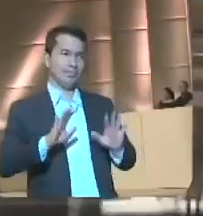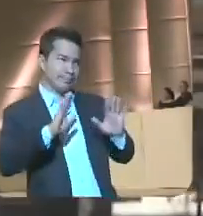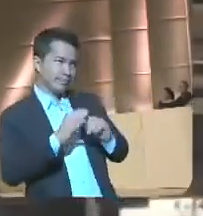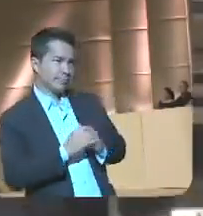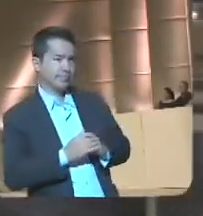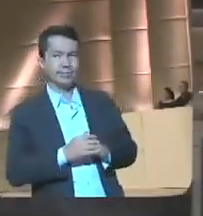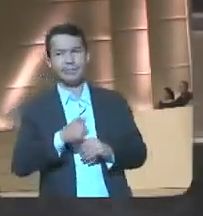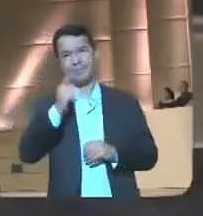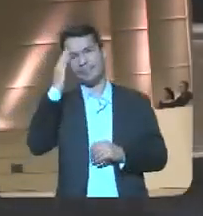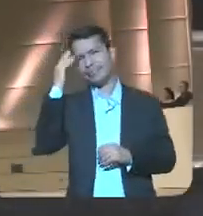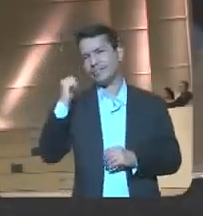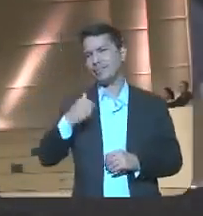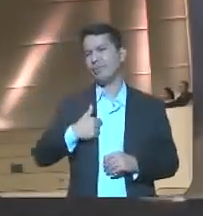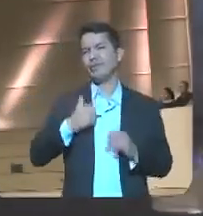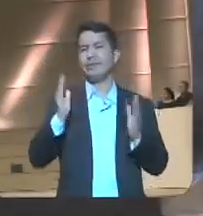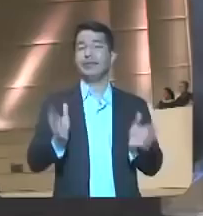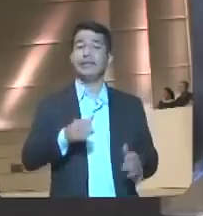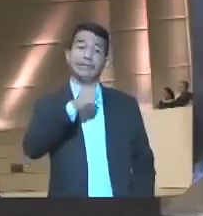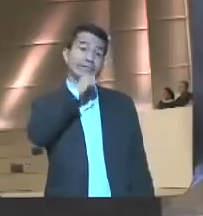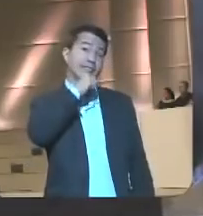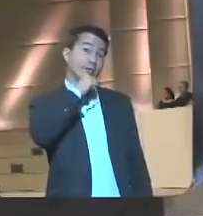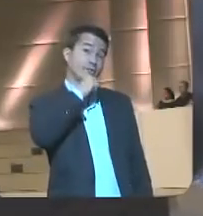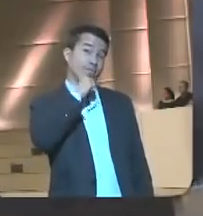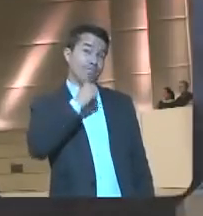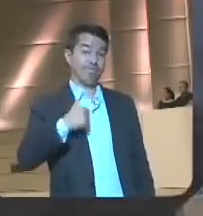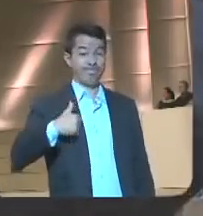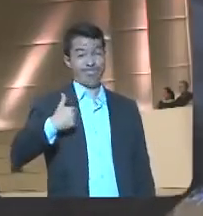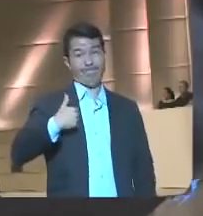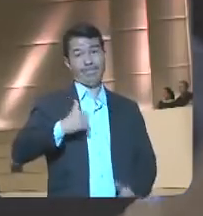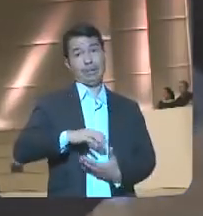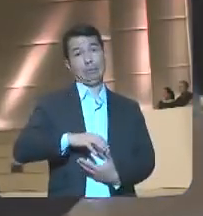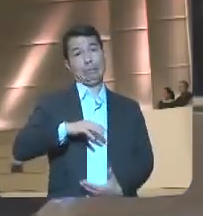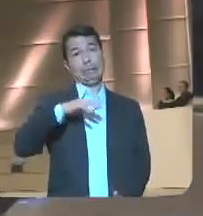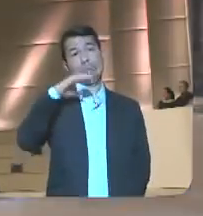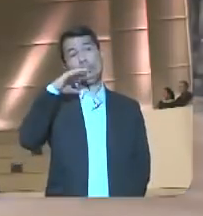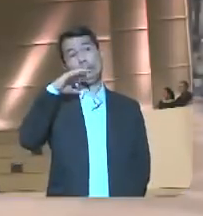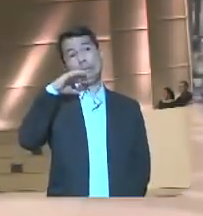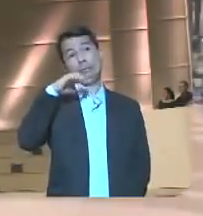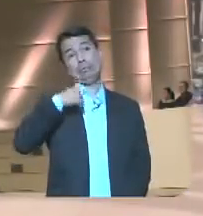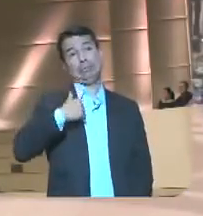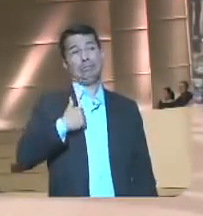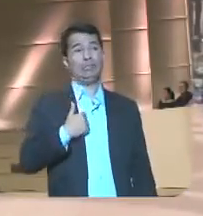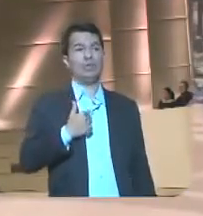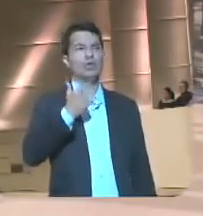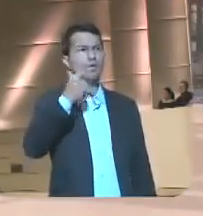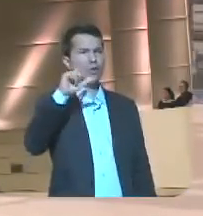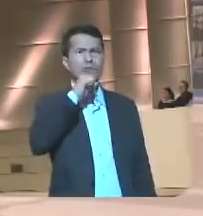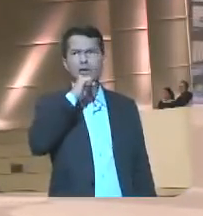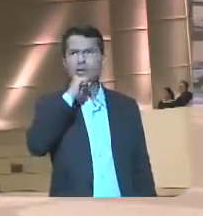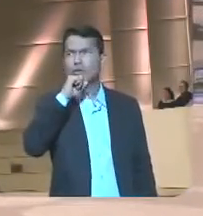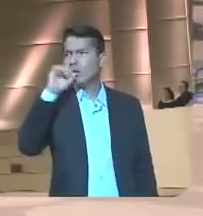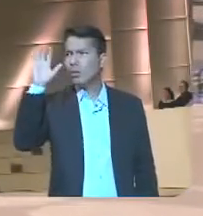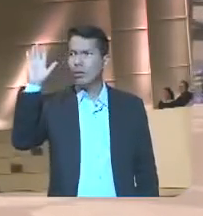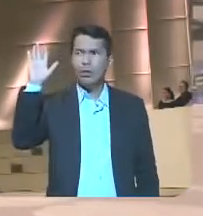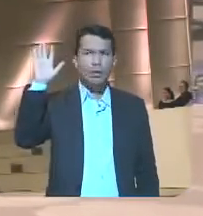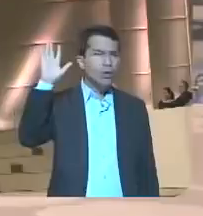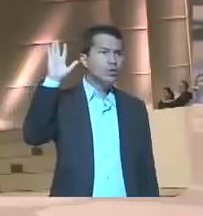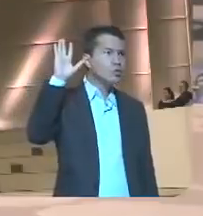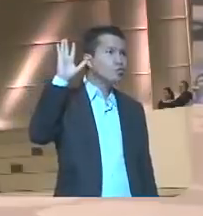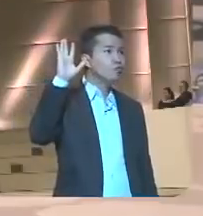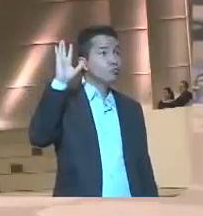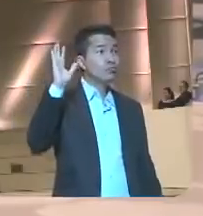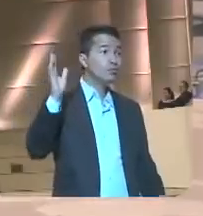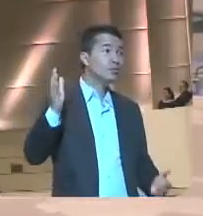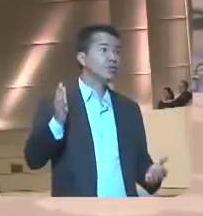e aí começa a ter uma crise de meia idade tem outros estão ficando velha que também né de